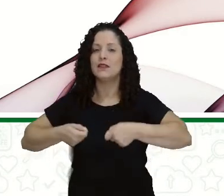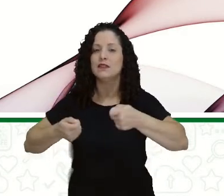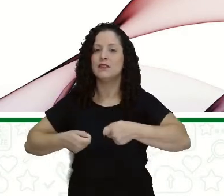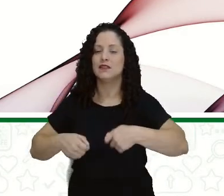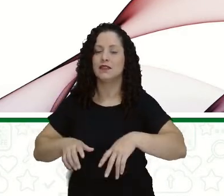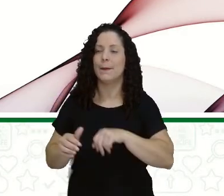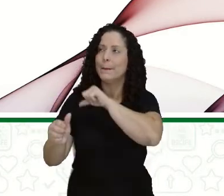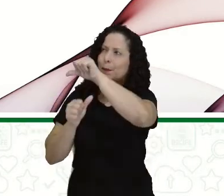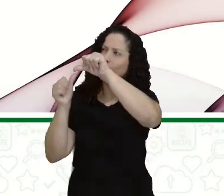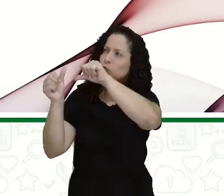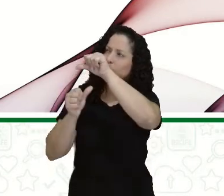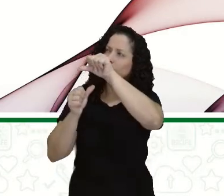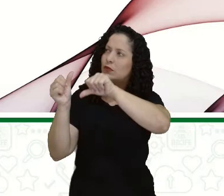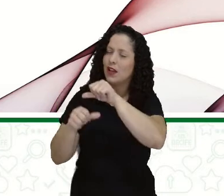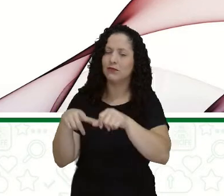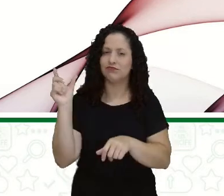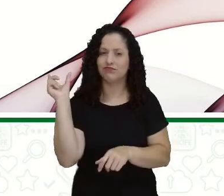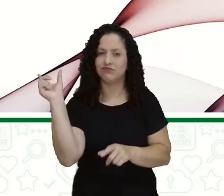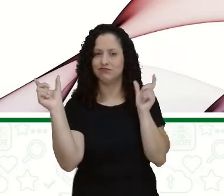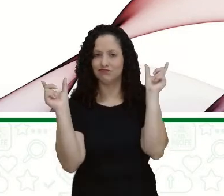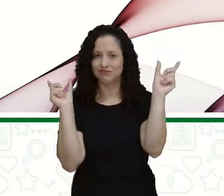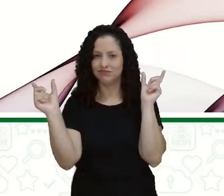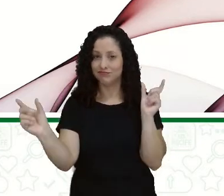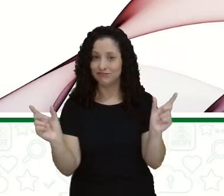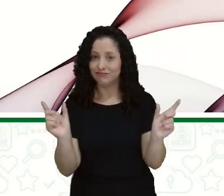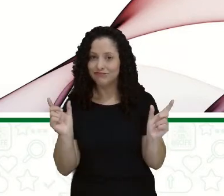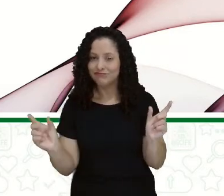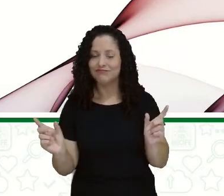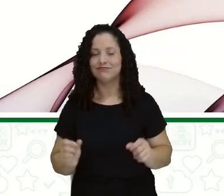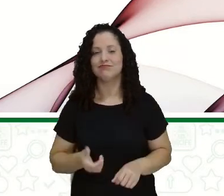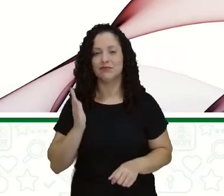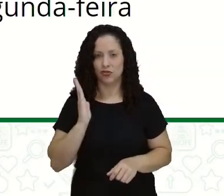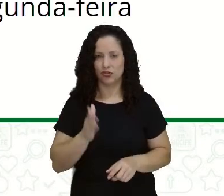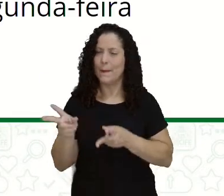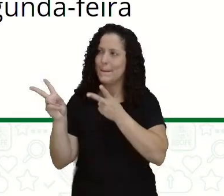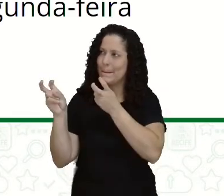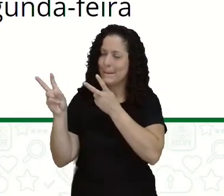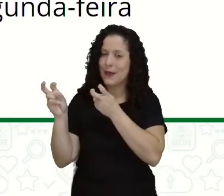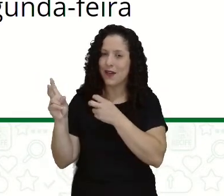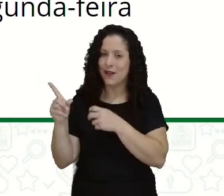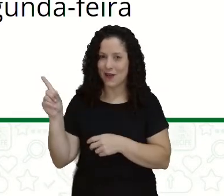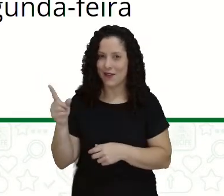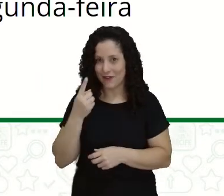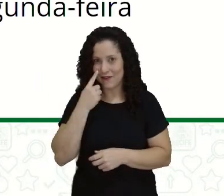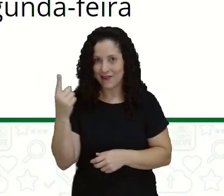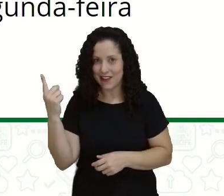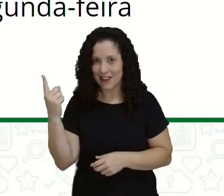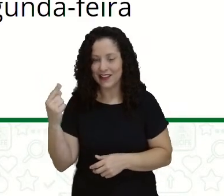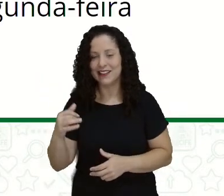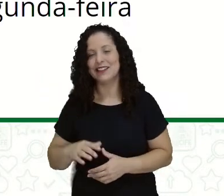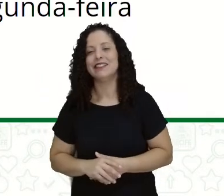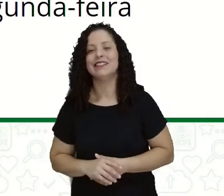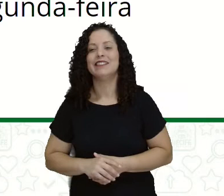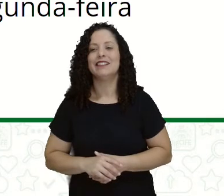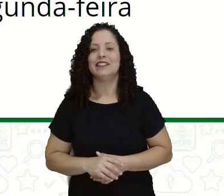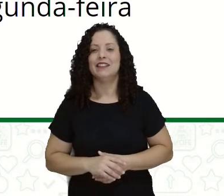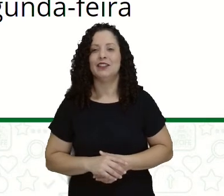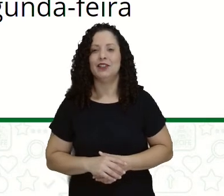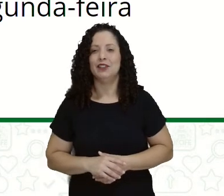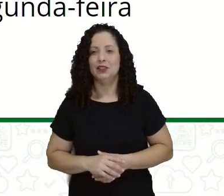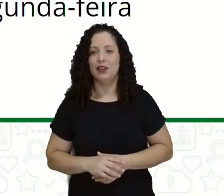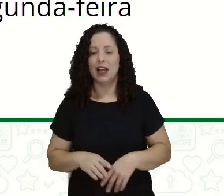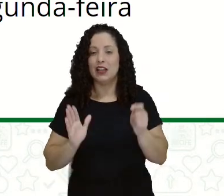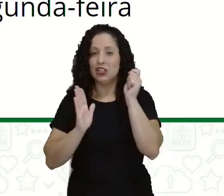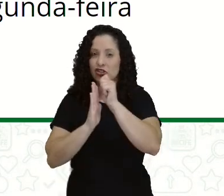Observem. Já notaram? Algumas coisinhas. Vamos ver? A